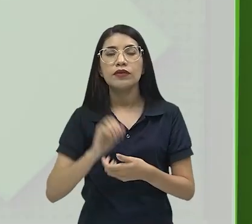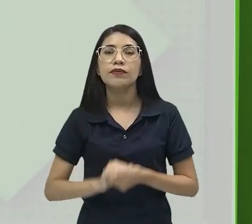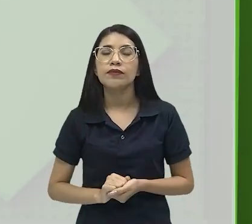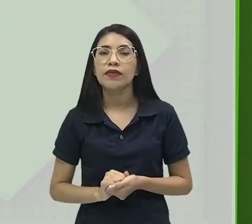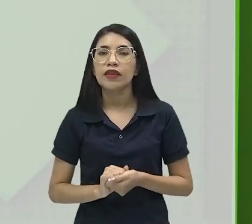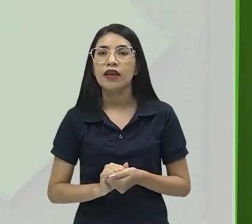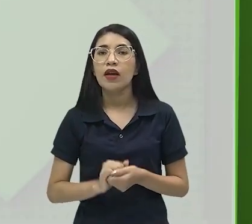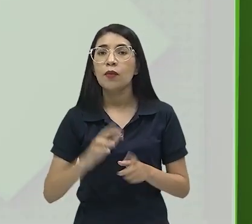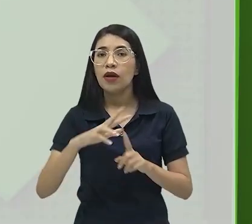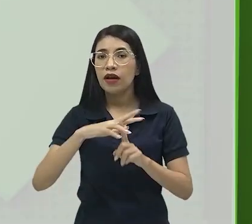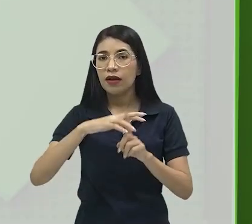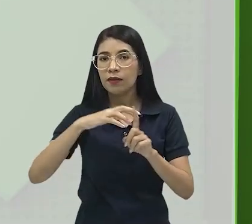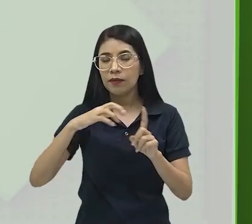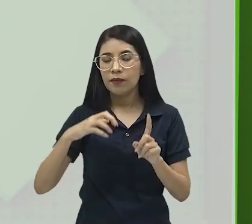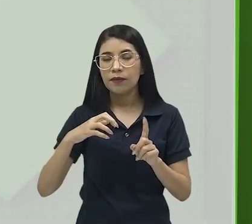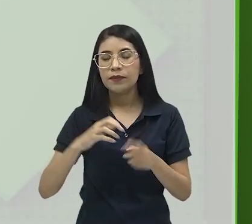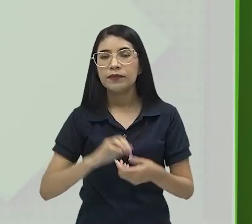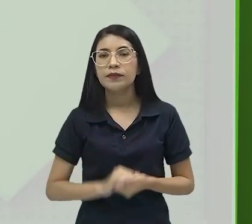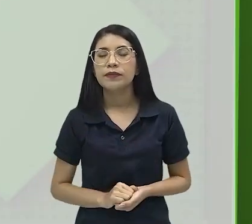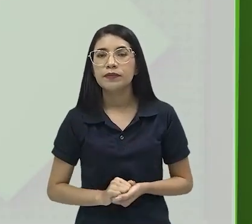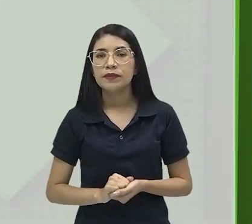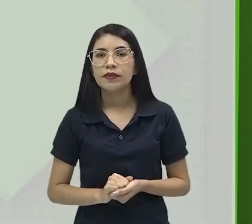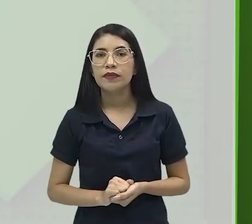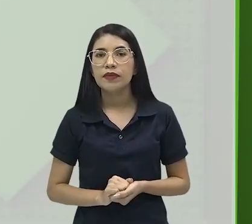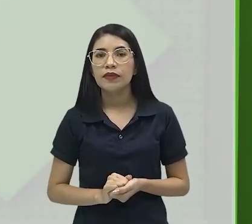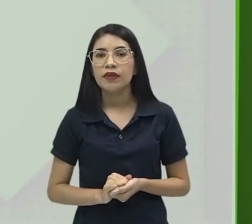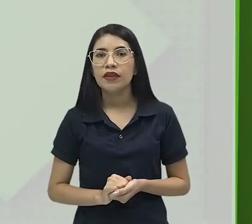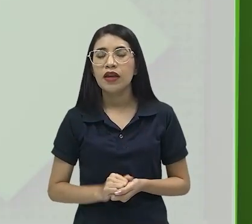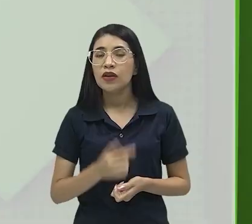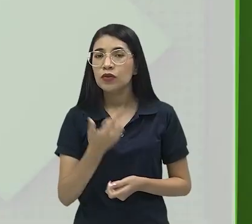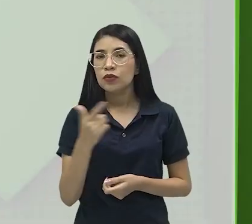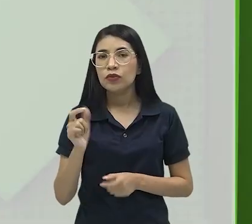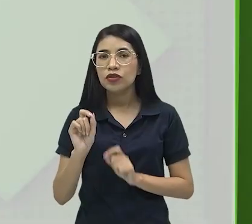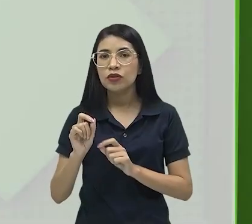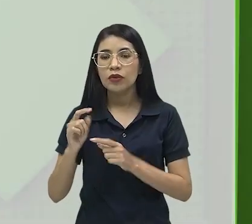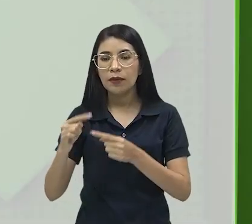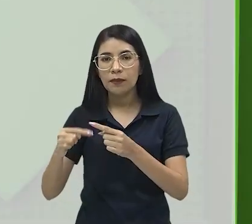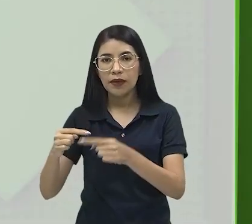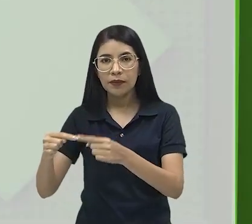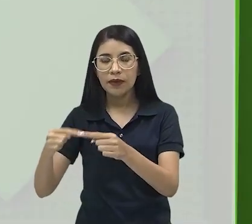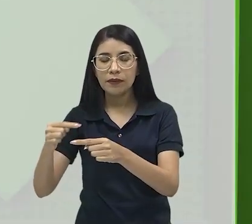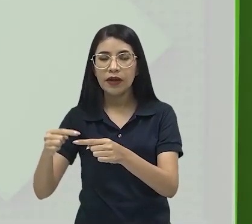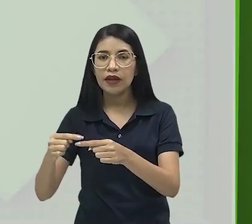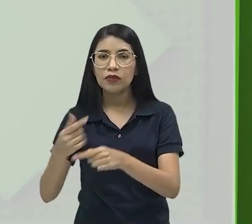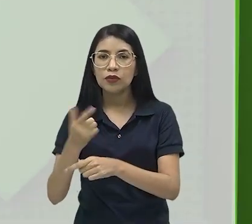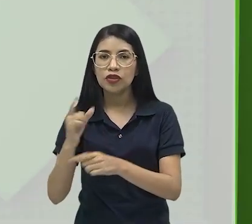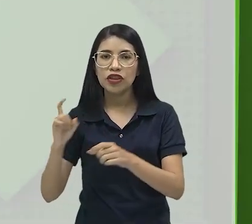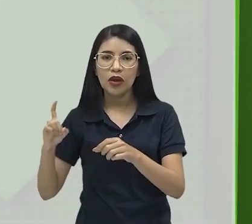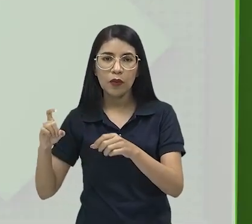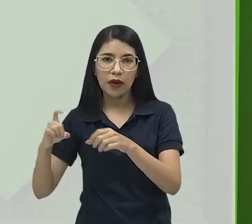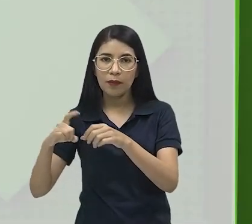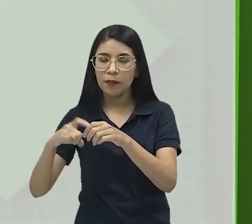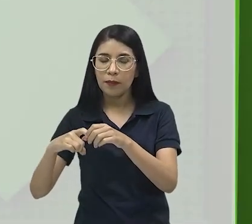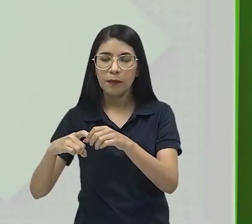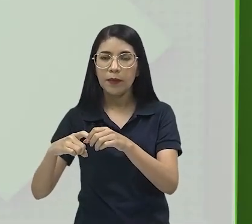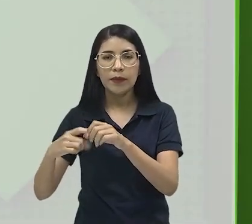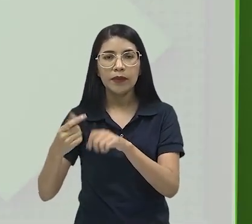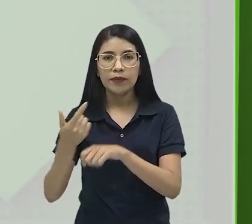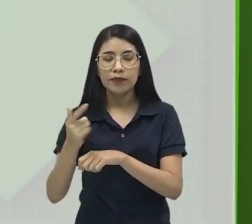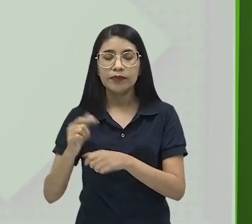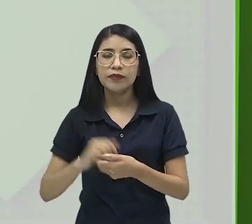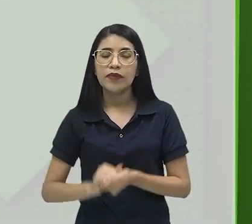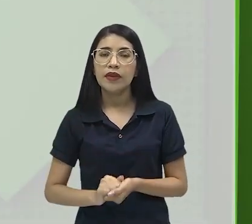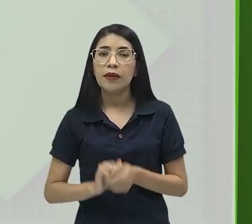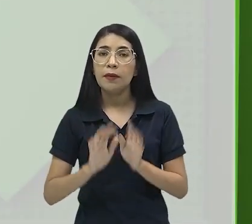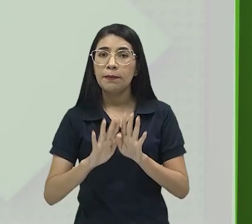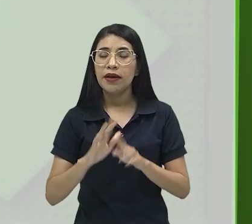reprodução assexuada, tá? Não envolveu a reprodução, a participação de gametas, e